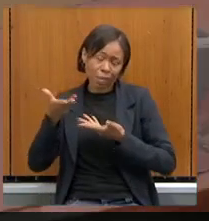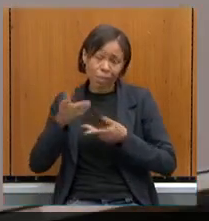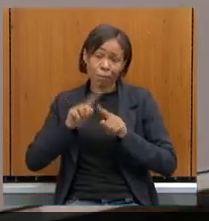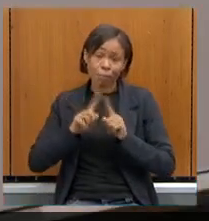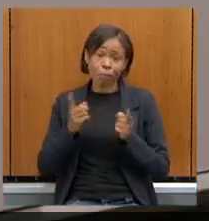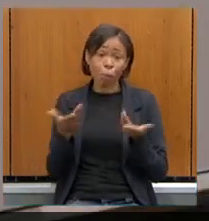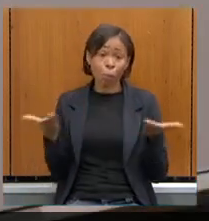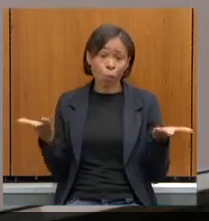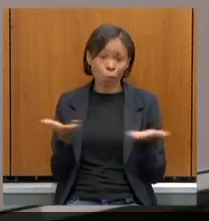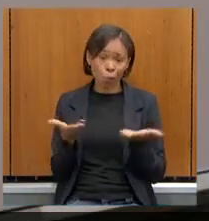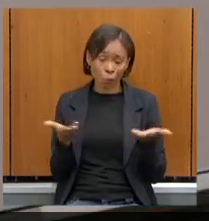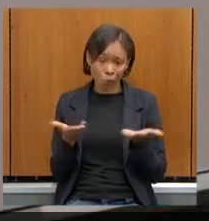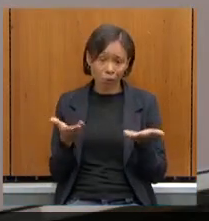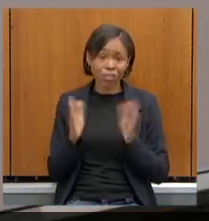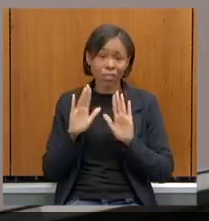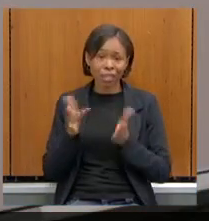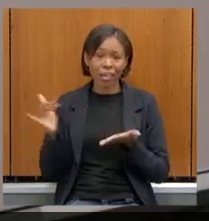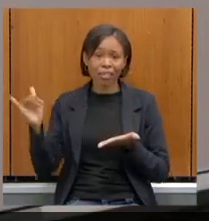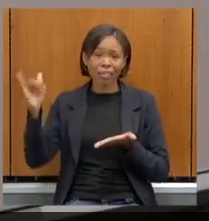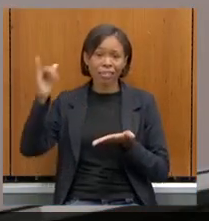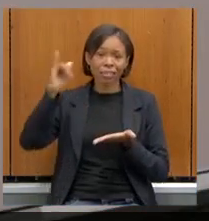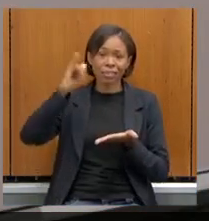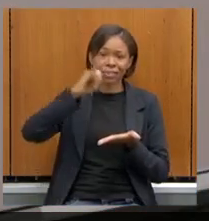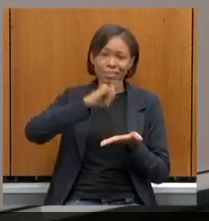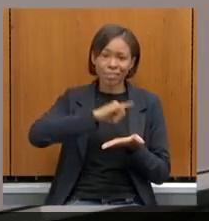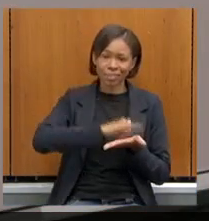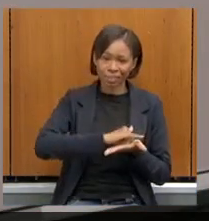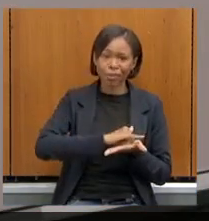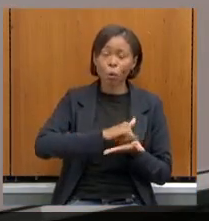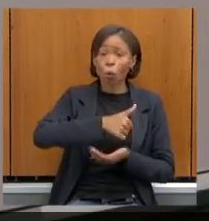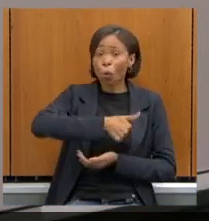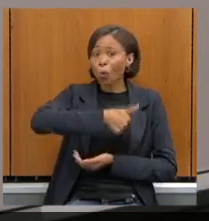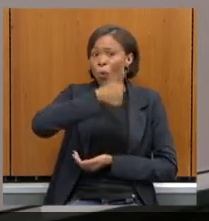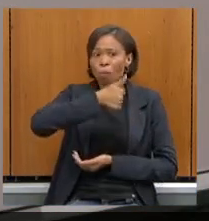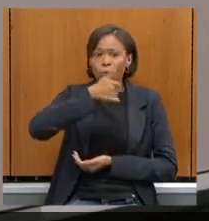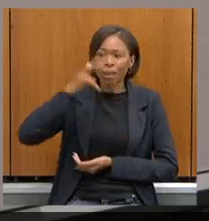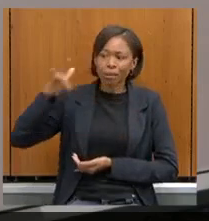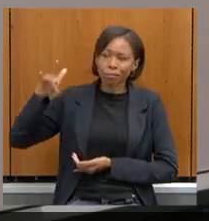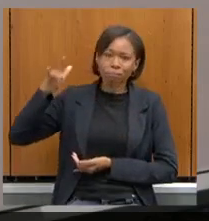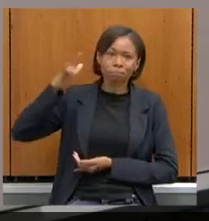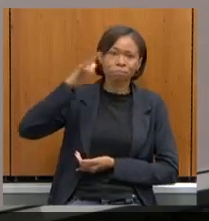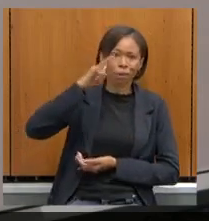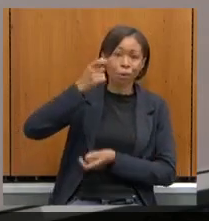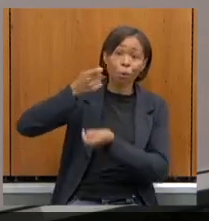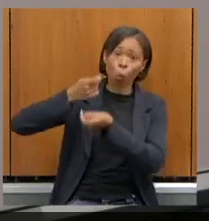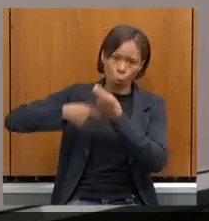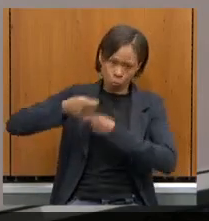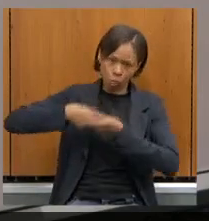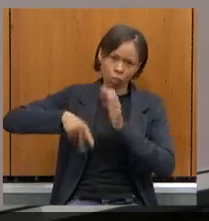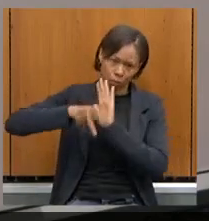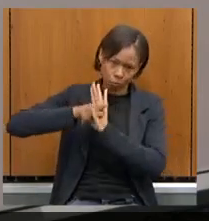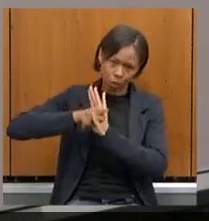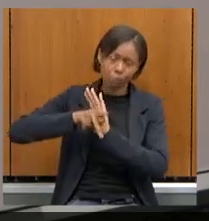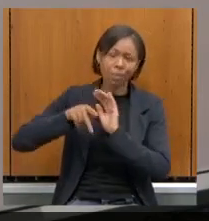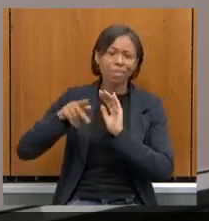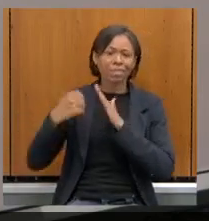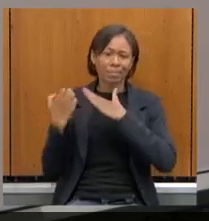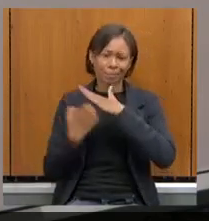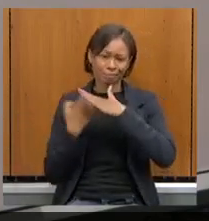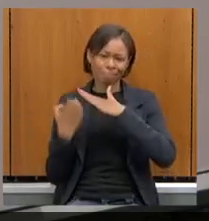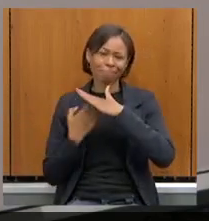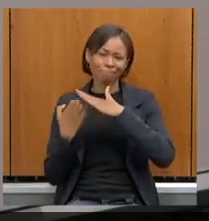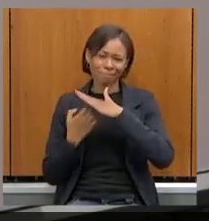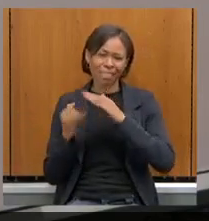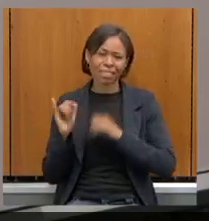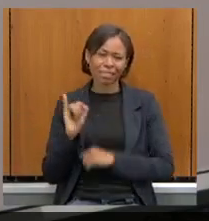chegou no aeroporto de Confins, o primeiro voo comercial da Itapemirim, e a Itapemirim tem sido uma